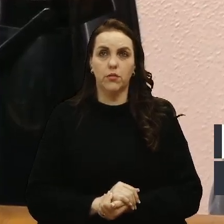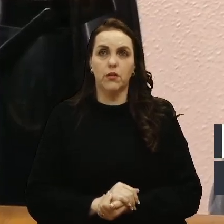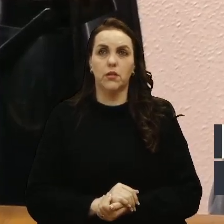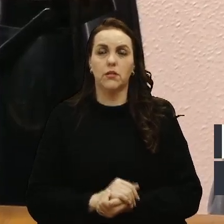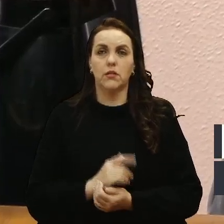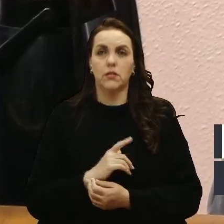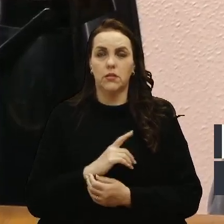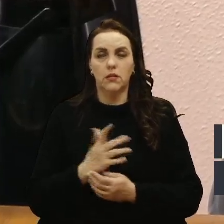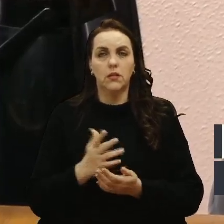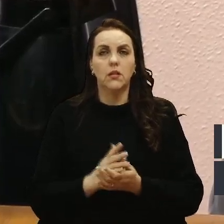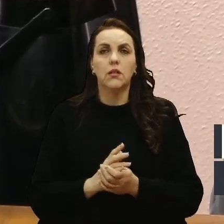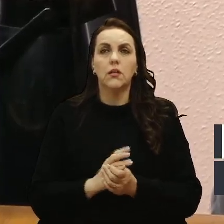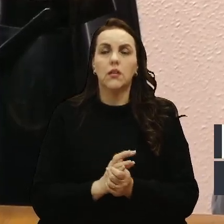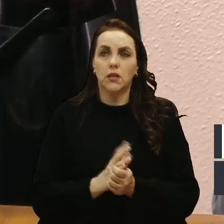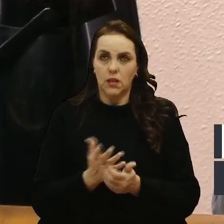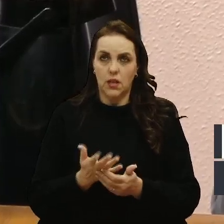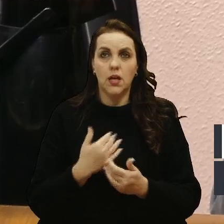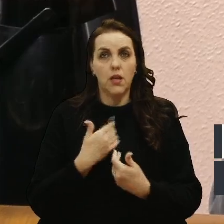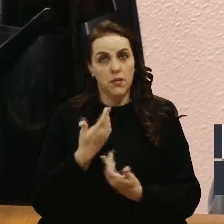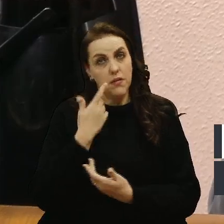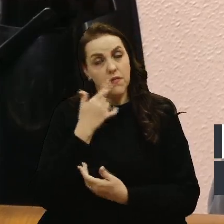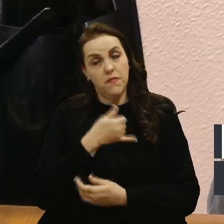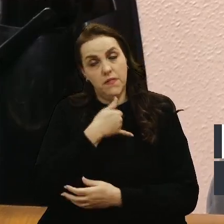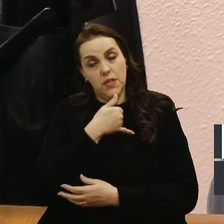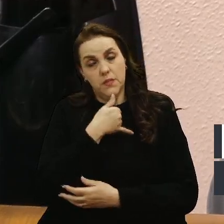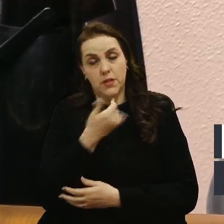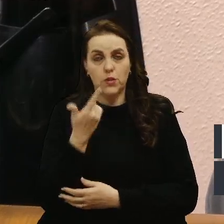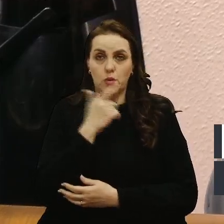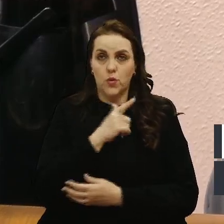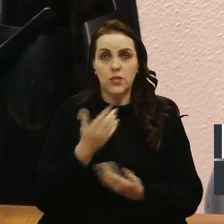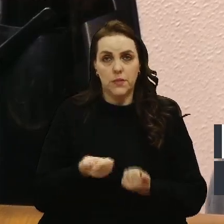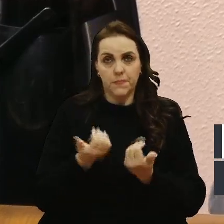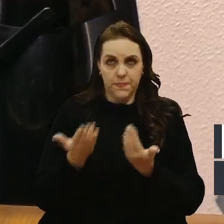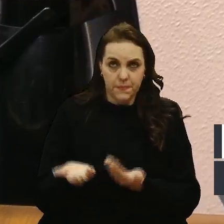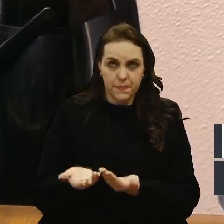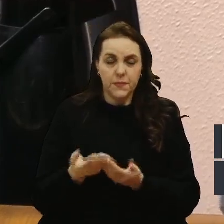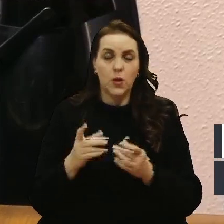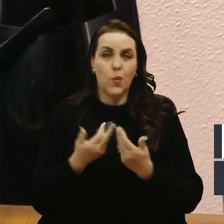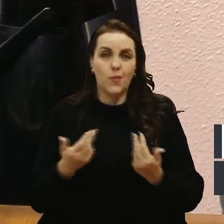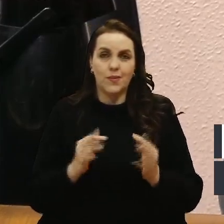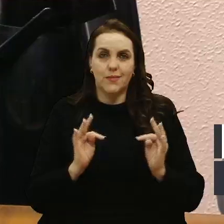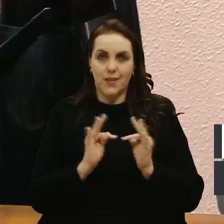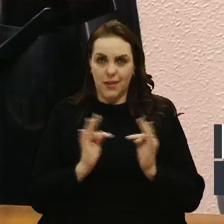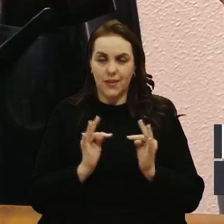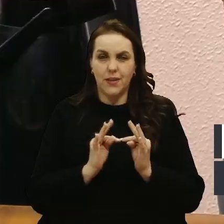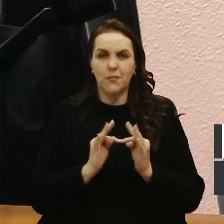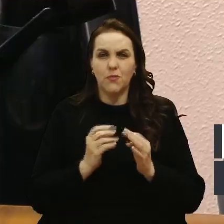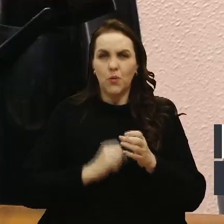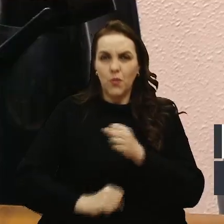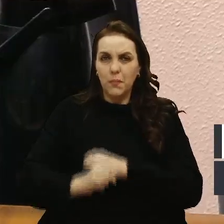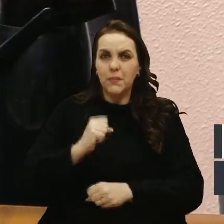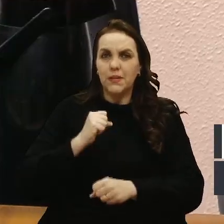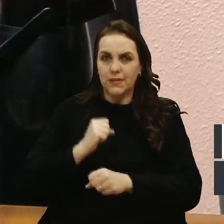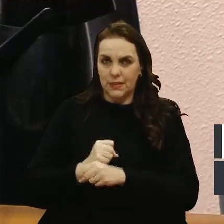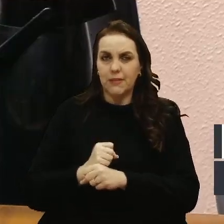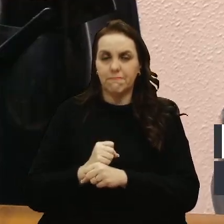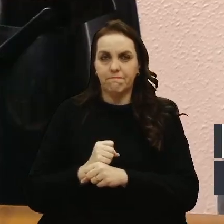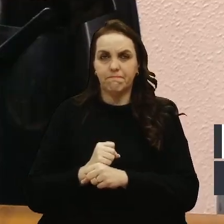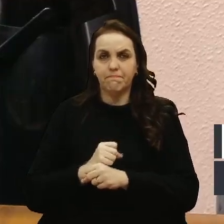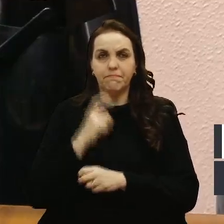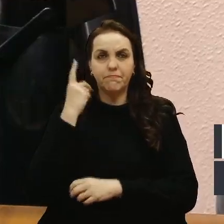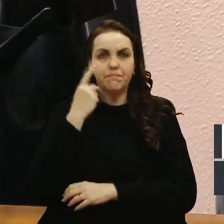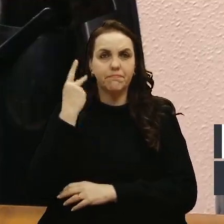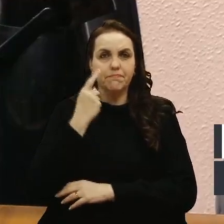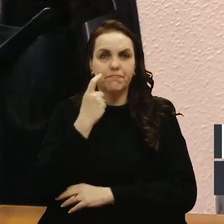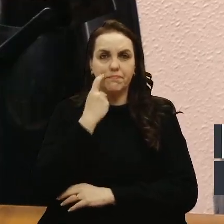obstinação nossa, né? E infelizmente nós não conseguimos entregar em razão de questões técnicas, mas foi no ano passado, vereador Petrini,